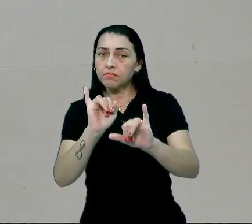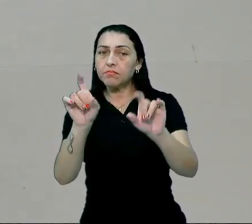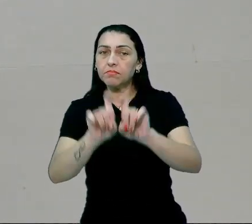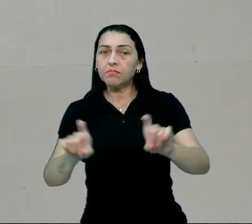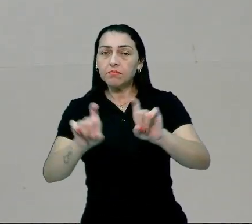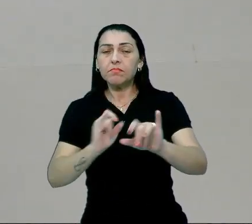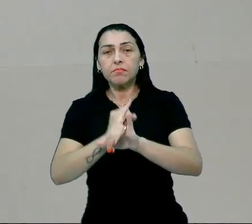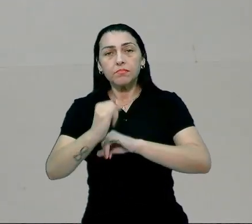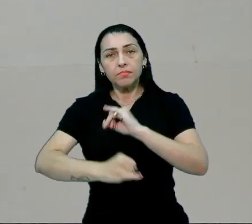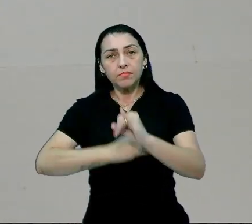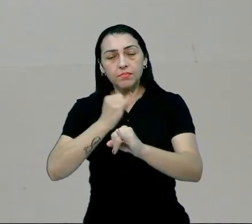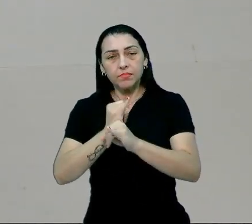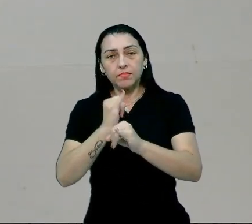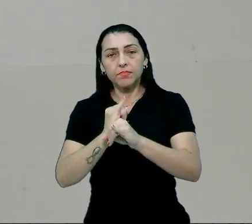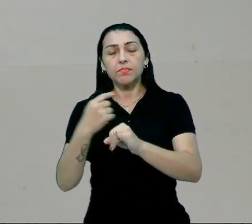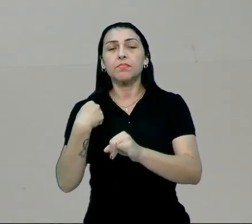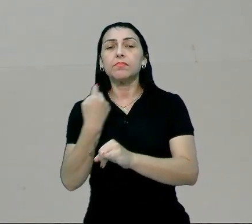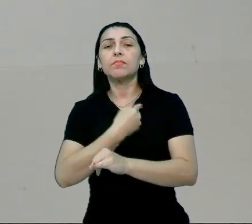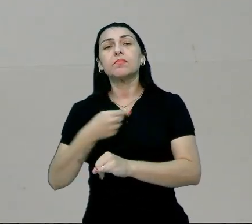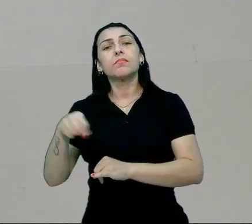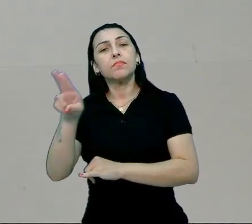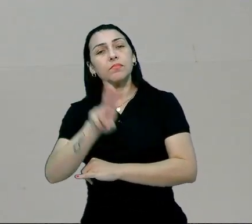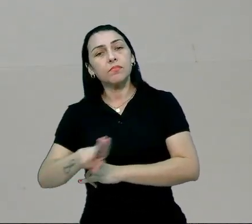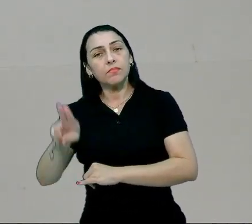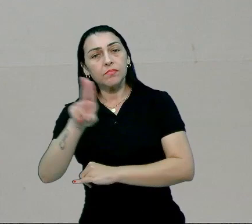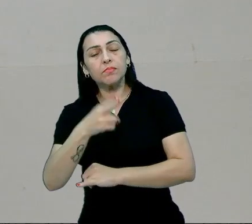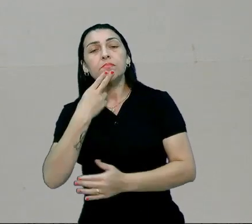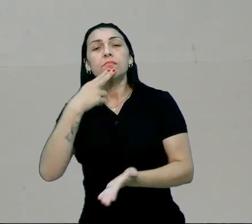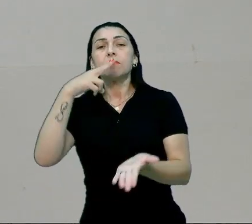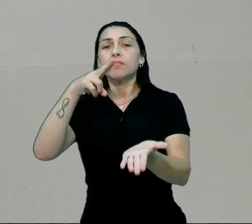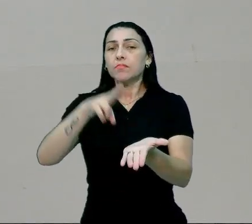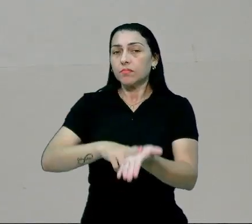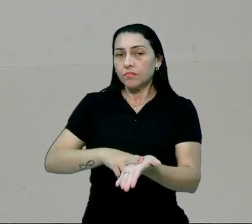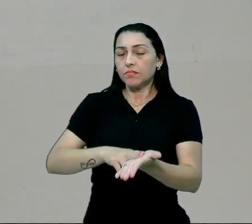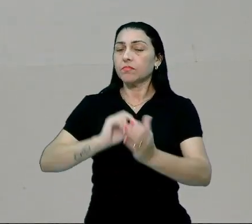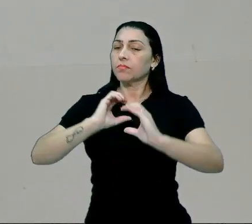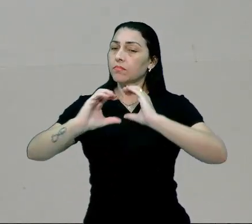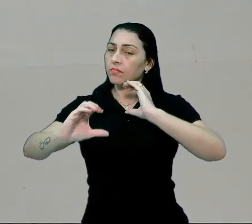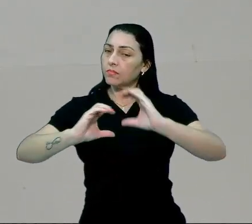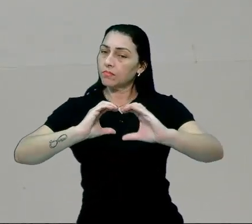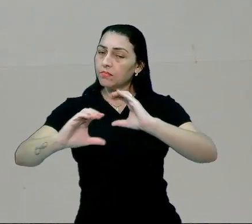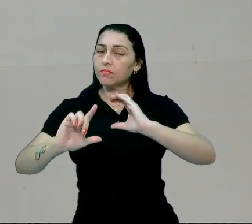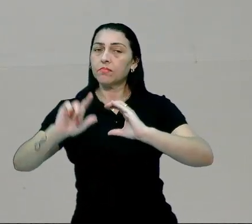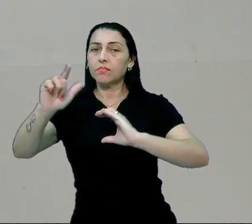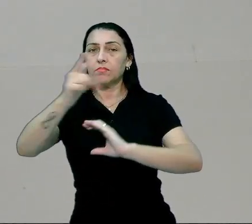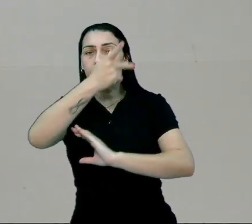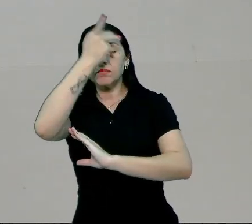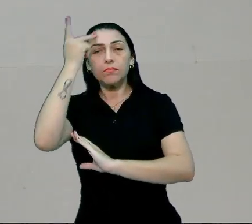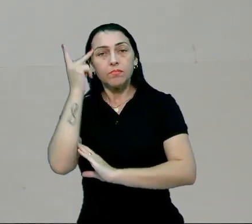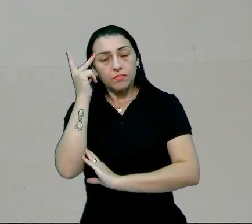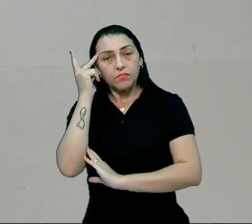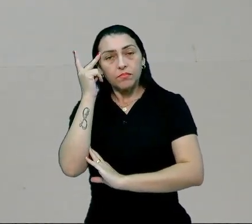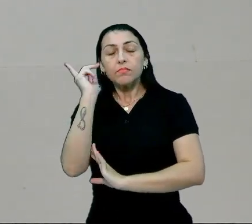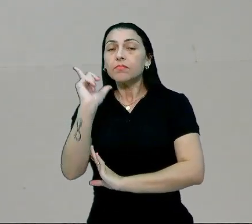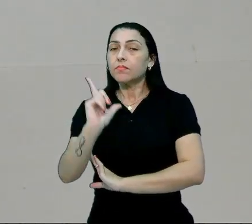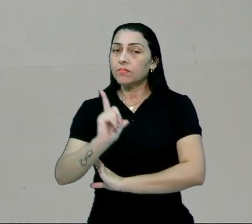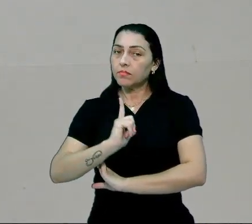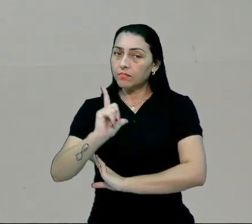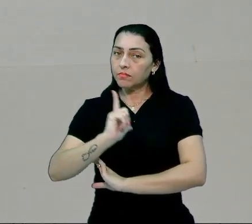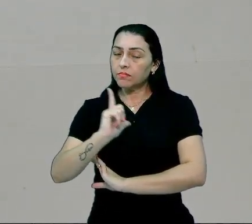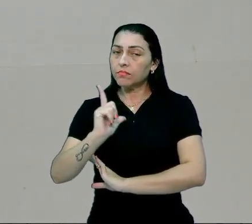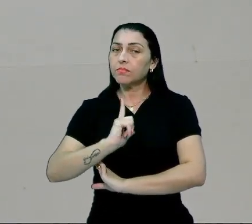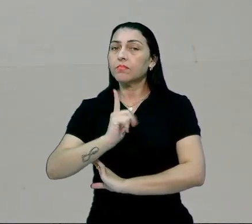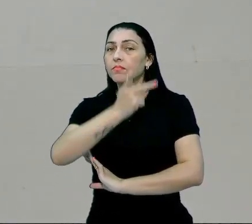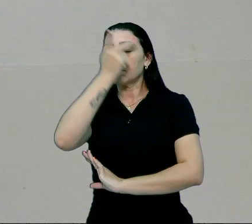da internet, nós utilizávamos muito cartas para nos comunicarmos com outras pessoas. Então, ela tinha um